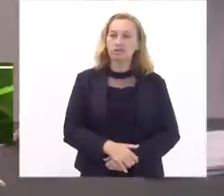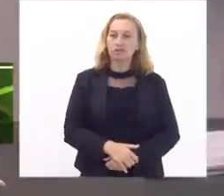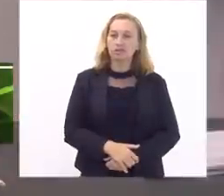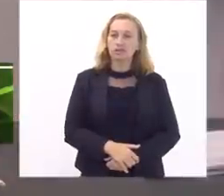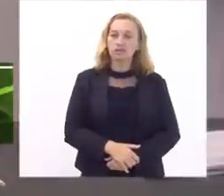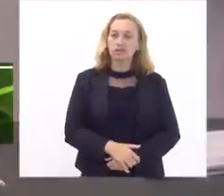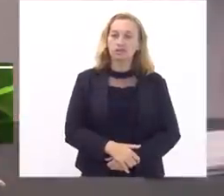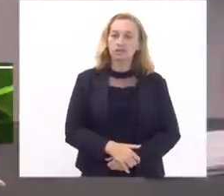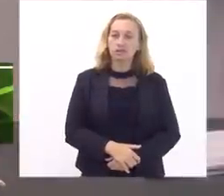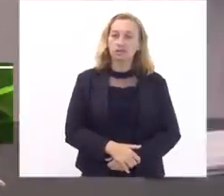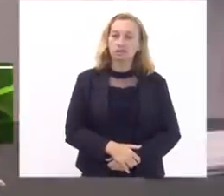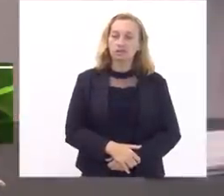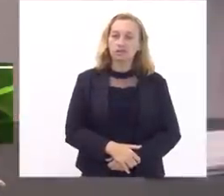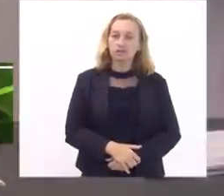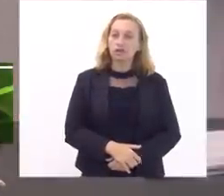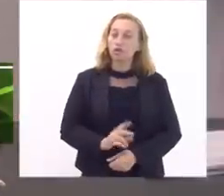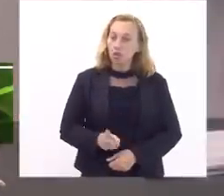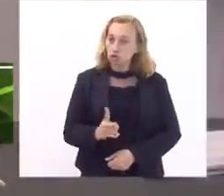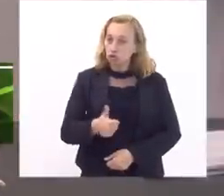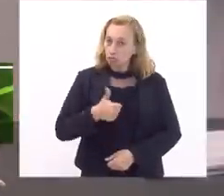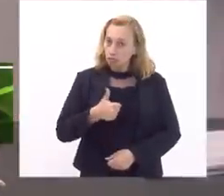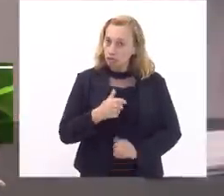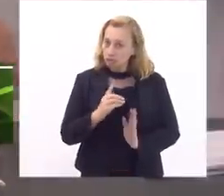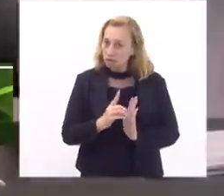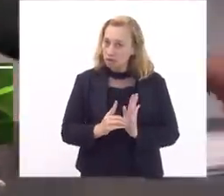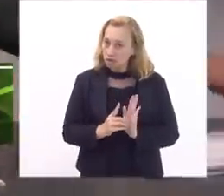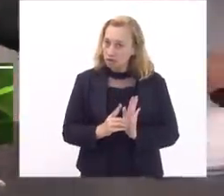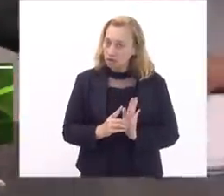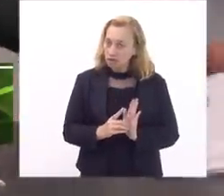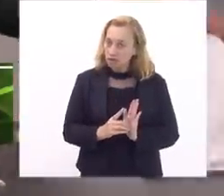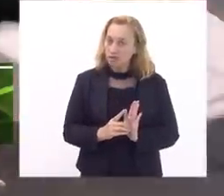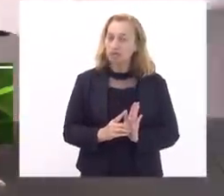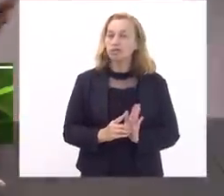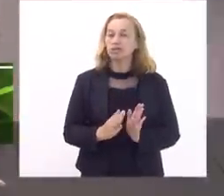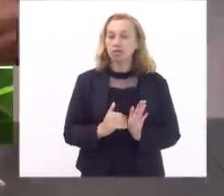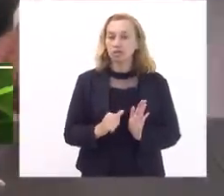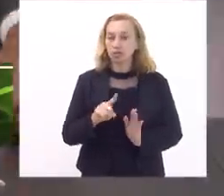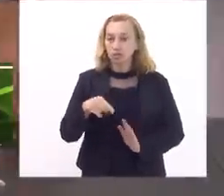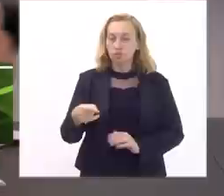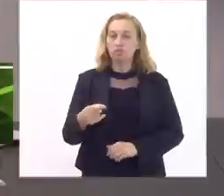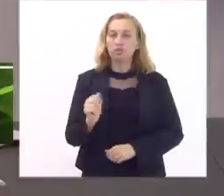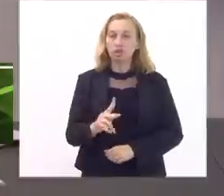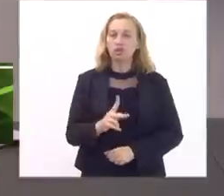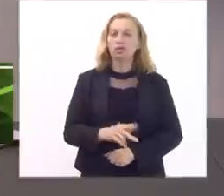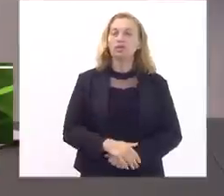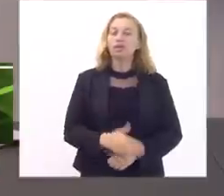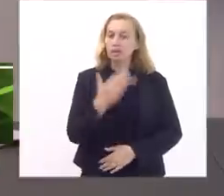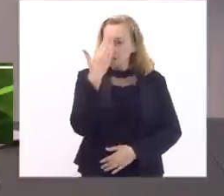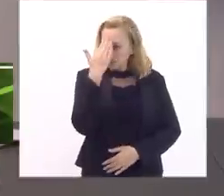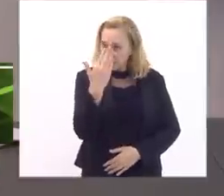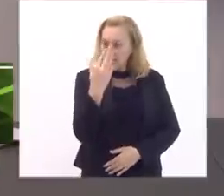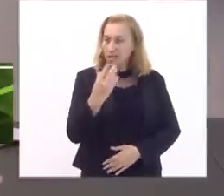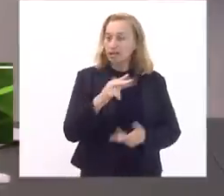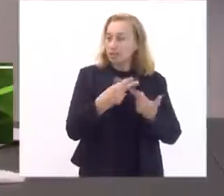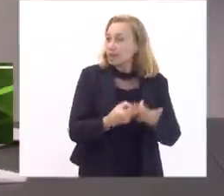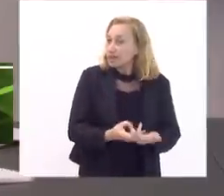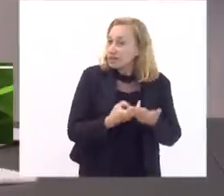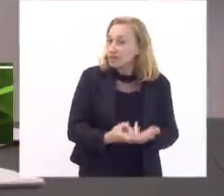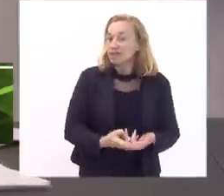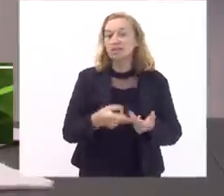Não, manter o primeiro, senhor do Detran. Manter o primeiro e derrubar os outros. Ok? Isso. Agradeço a paciência, a